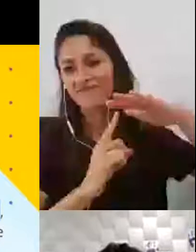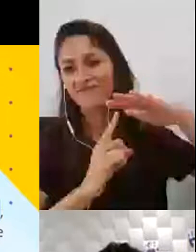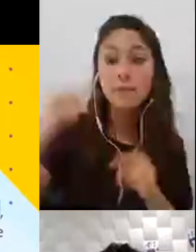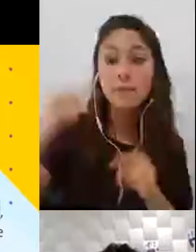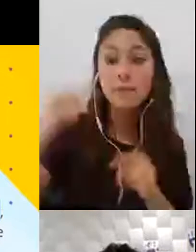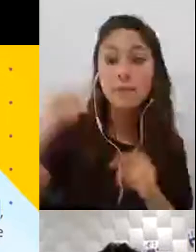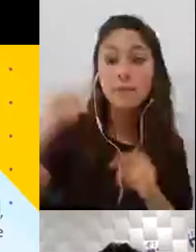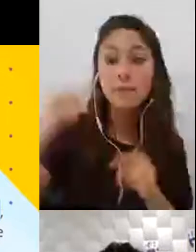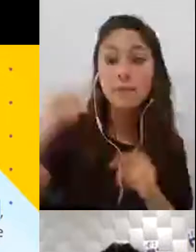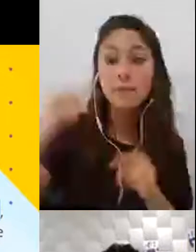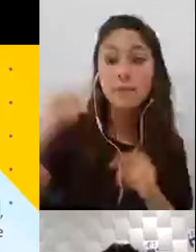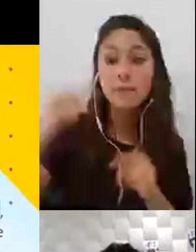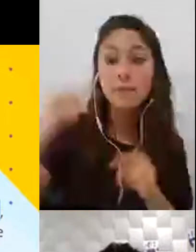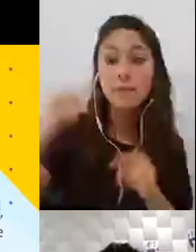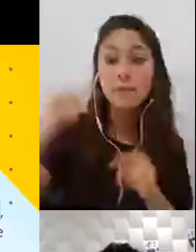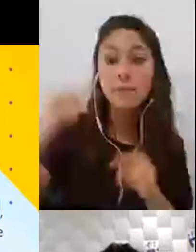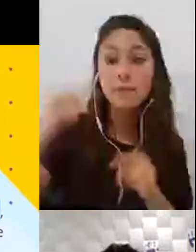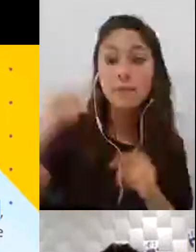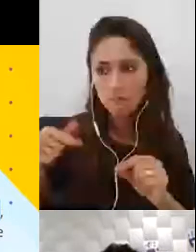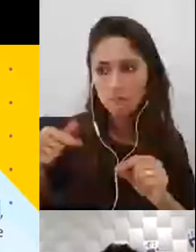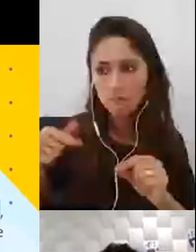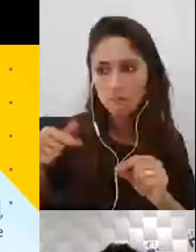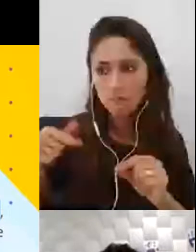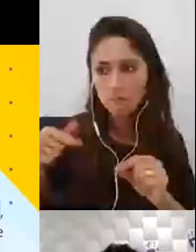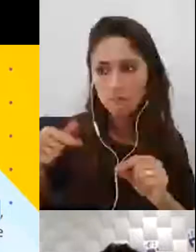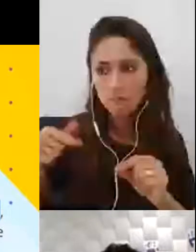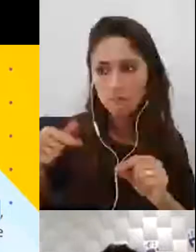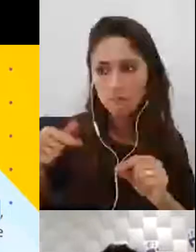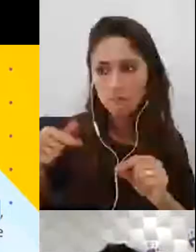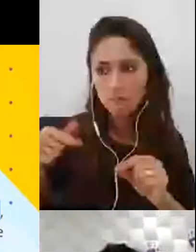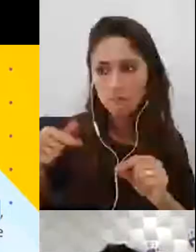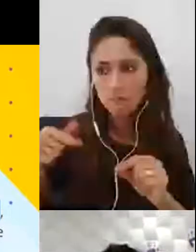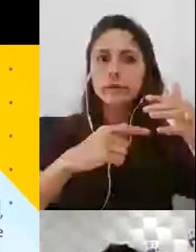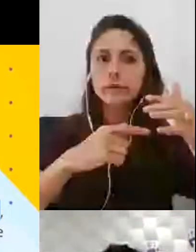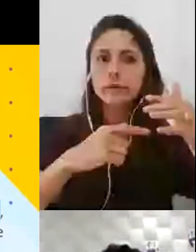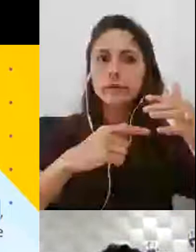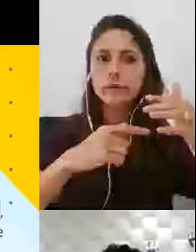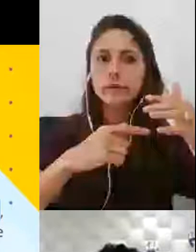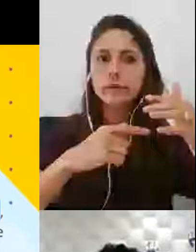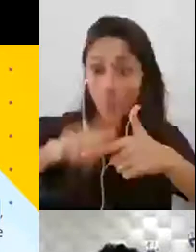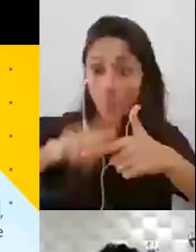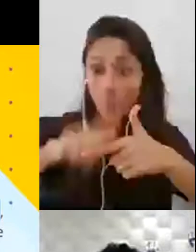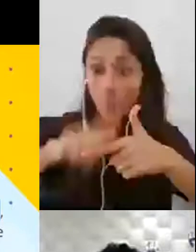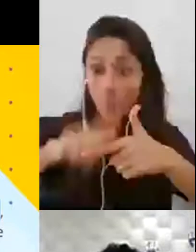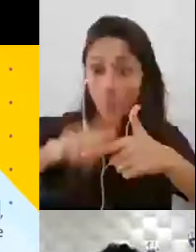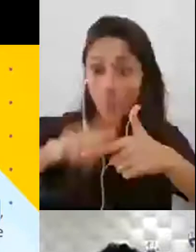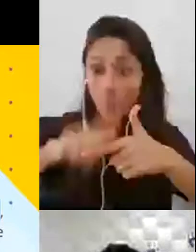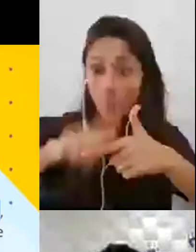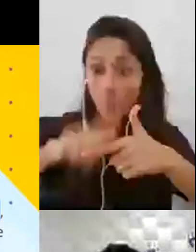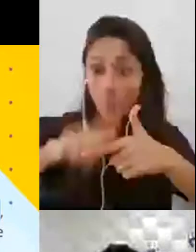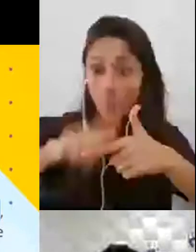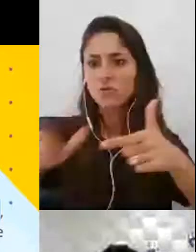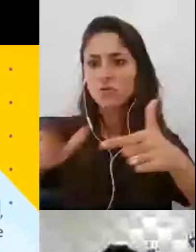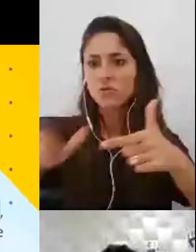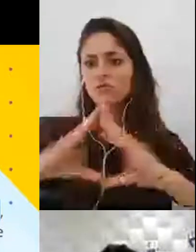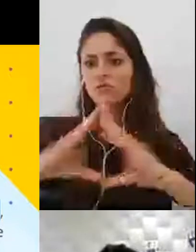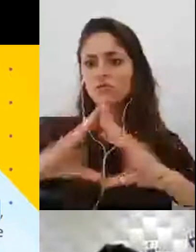aqui o papel bem importante do profissional. O profissional é aquele que, diferenciado, né, é aquele que